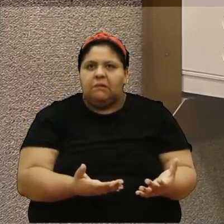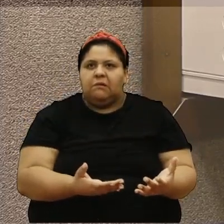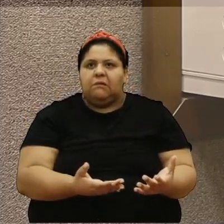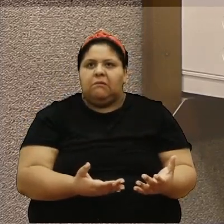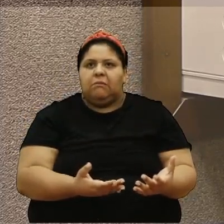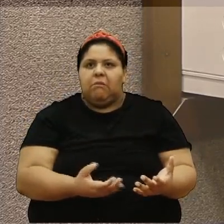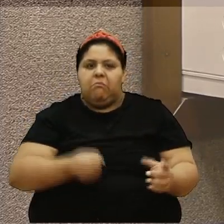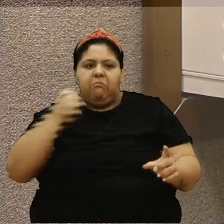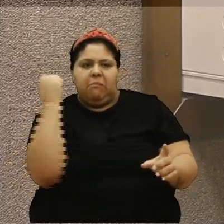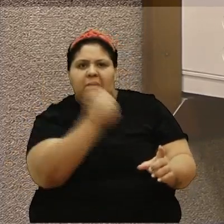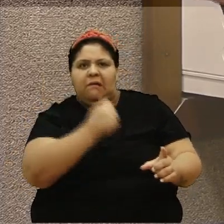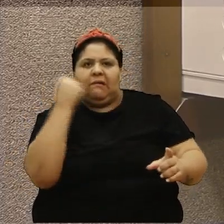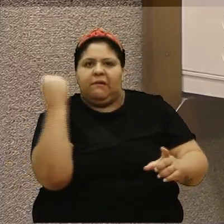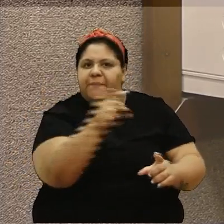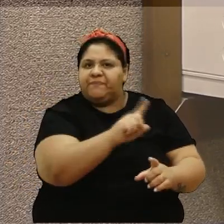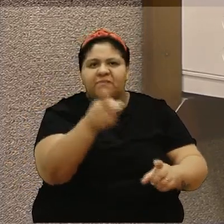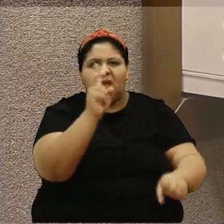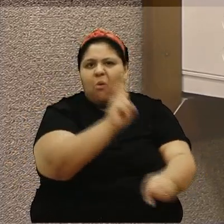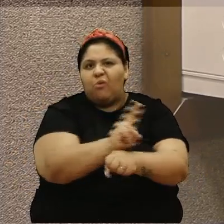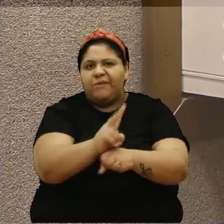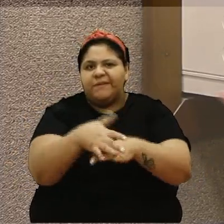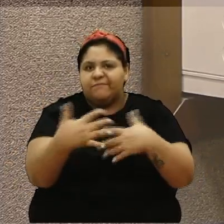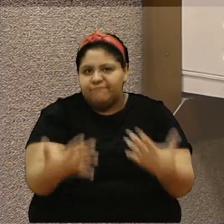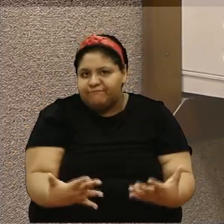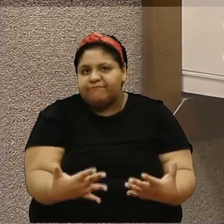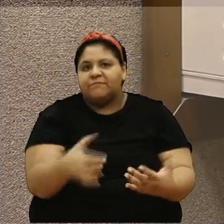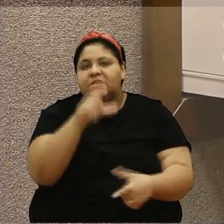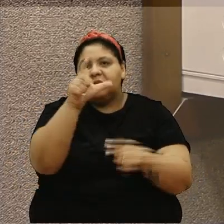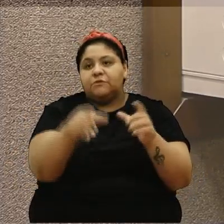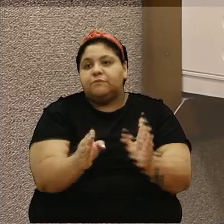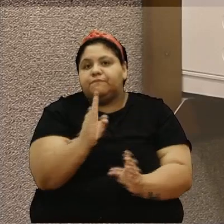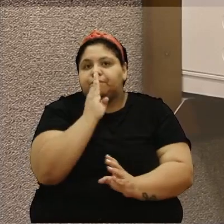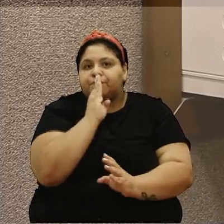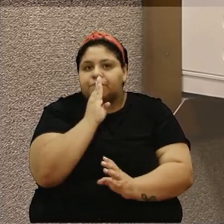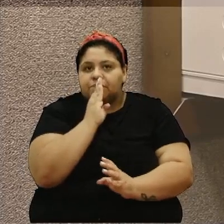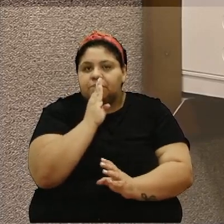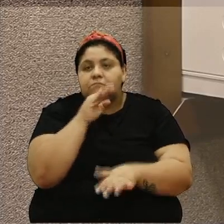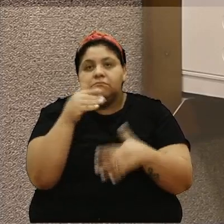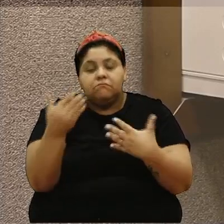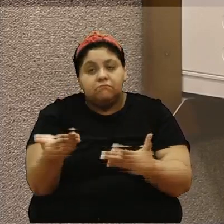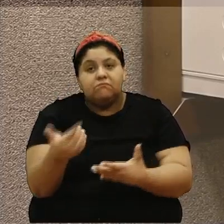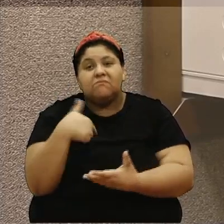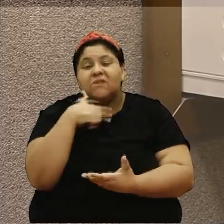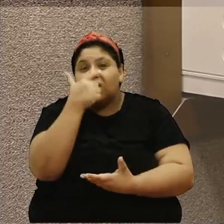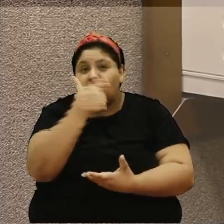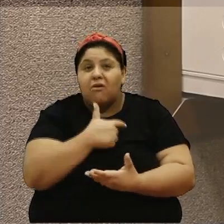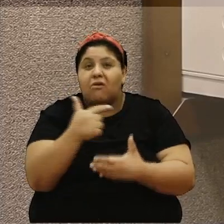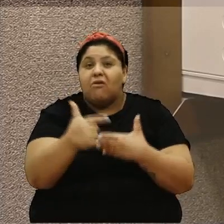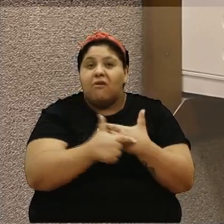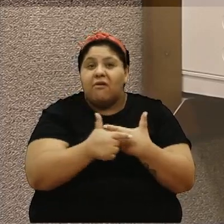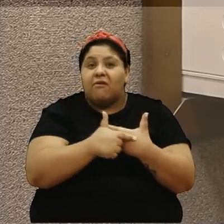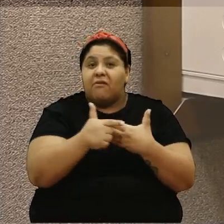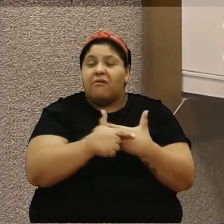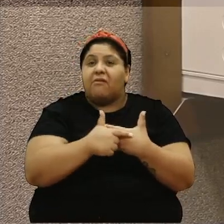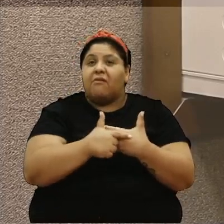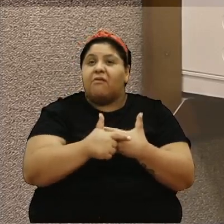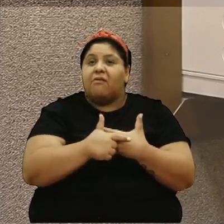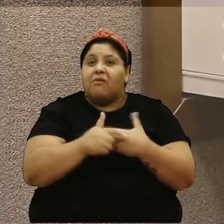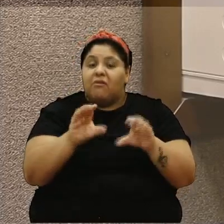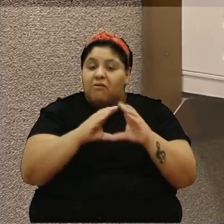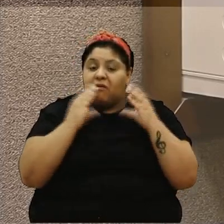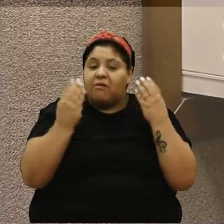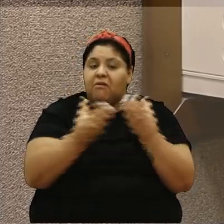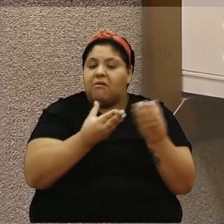equipamentos, não cuidando e assim por diante, e o pessoal fica quieto, né? Então, eu acho que o papel da Associação dos Moradores é